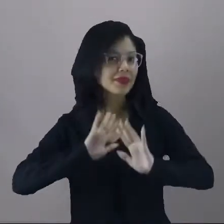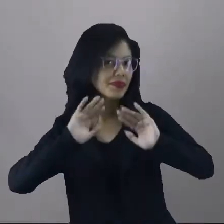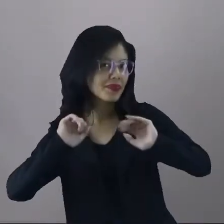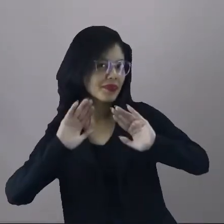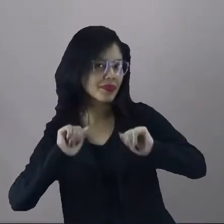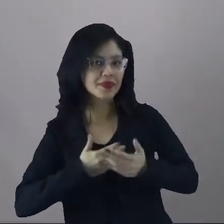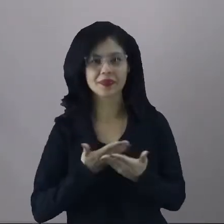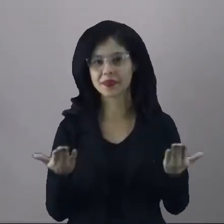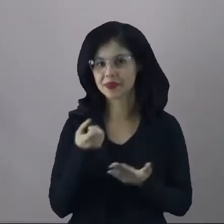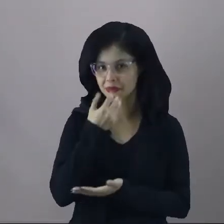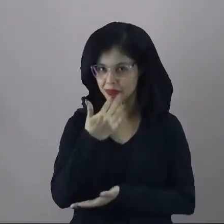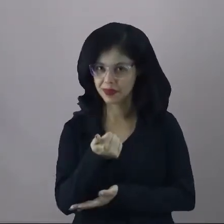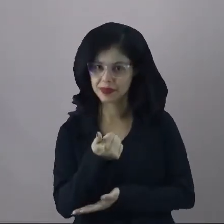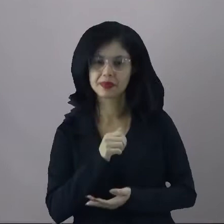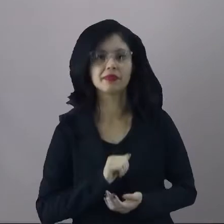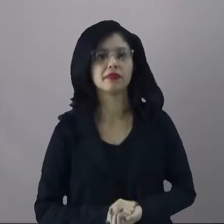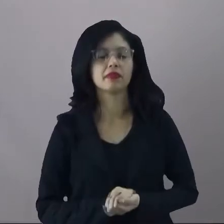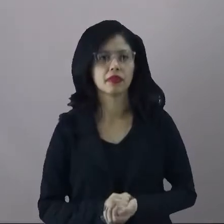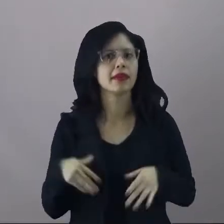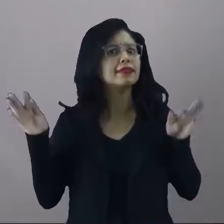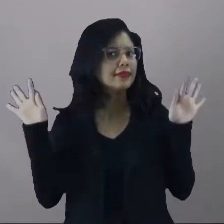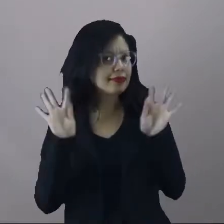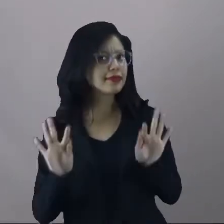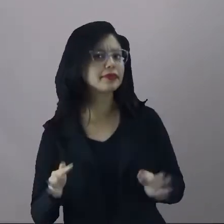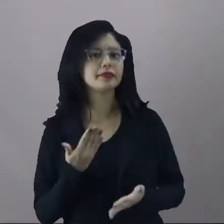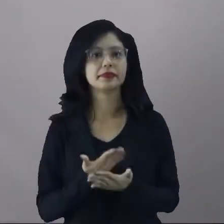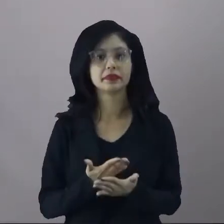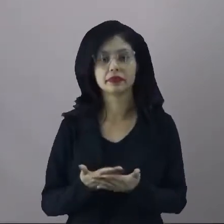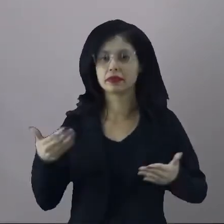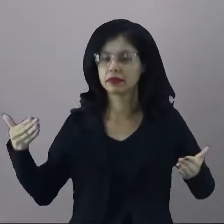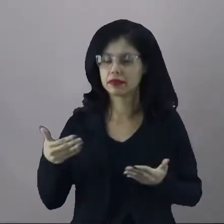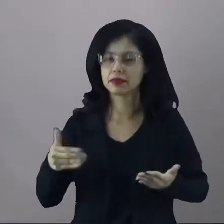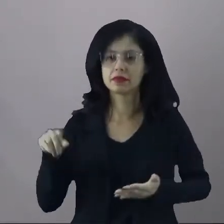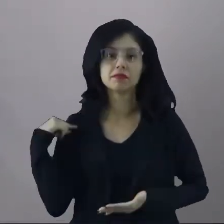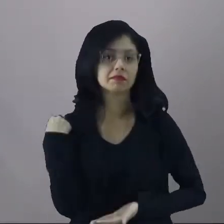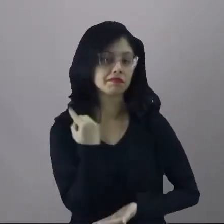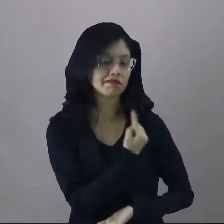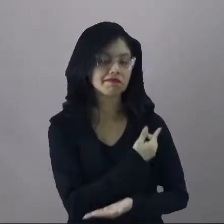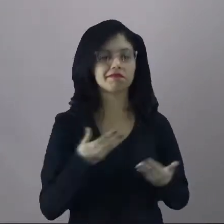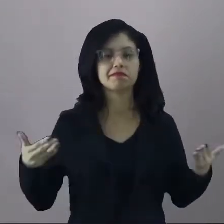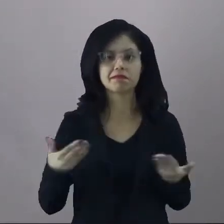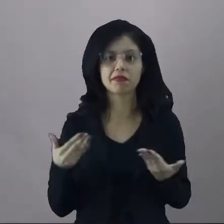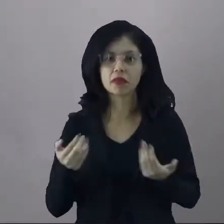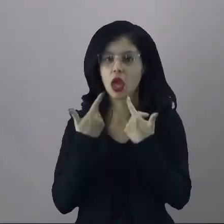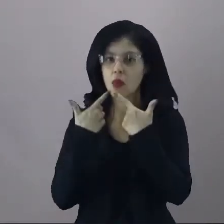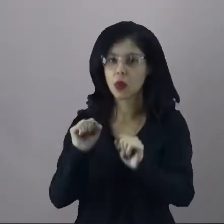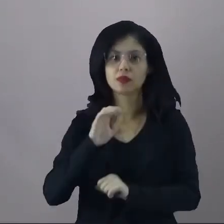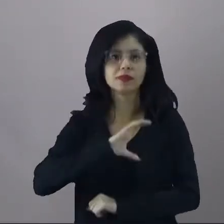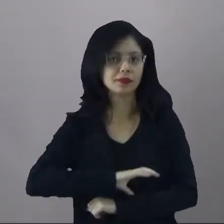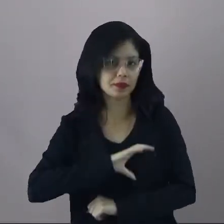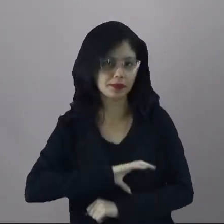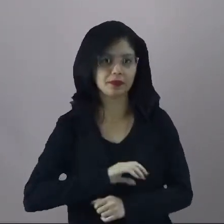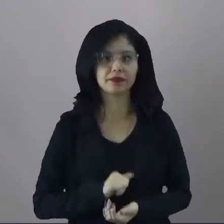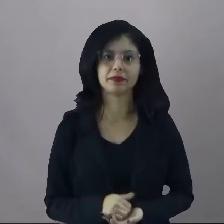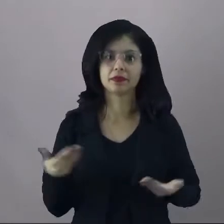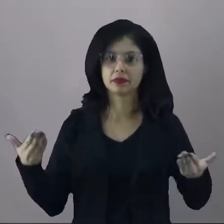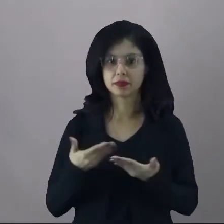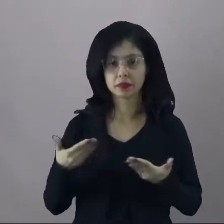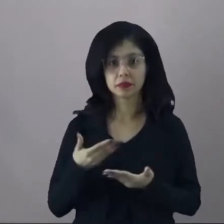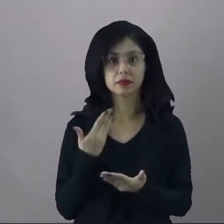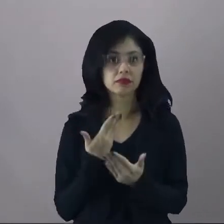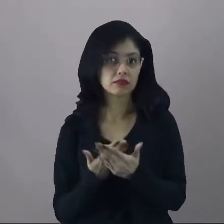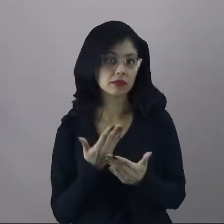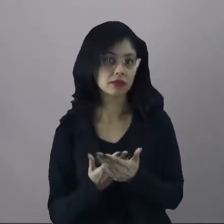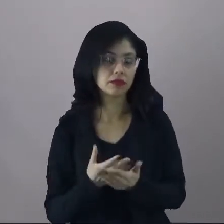Olá pessoal, tudo bem? Estão animados para a aula de hoje? Estamos aqui para a nossa aula de língua portuguesa e nossa aula vamos falar